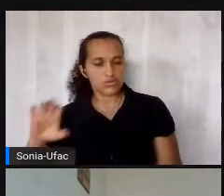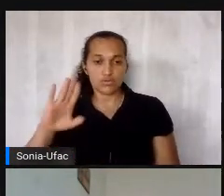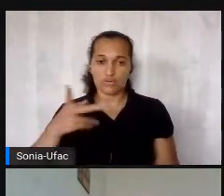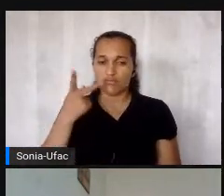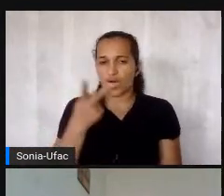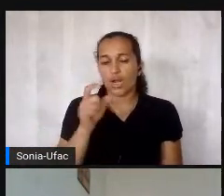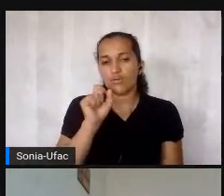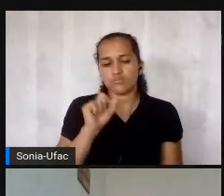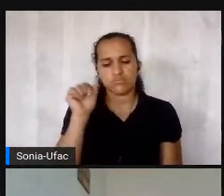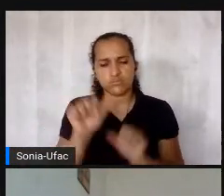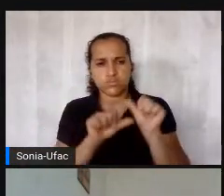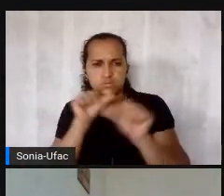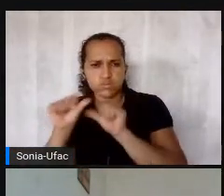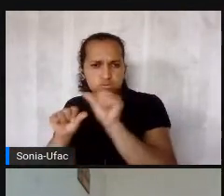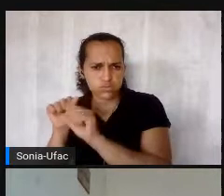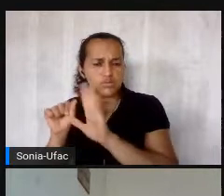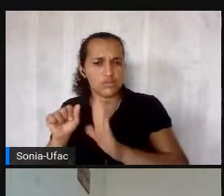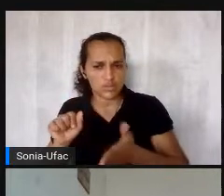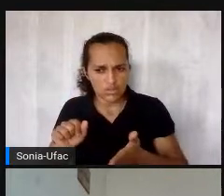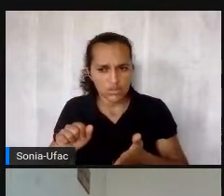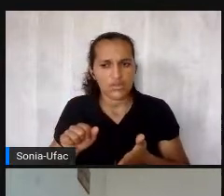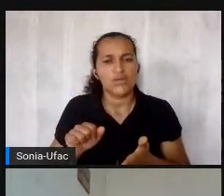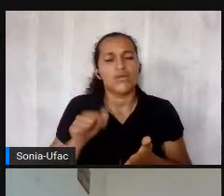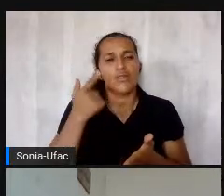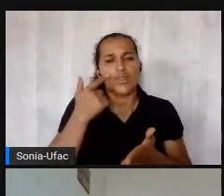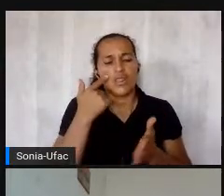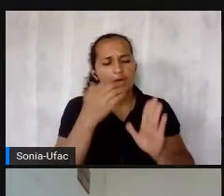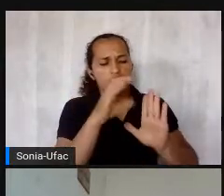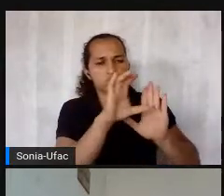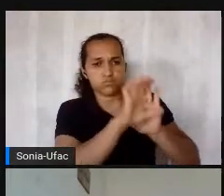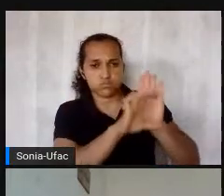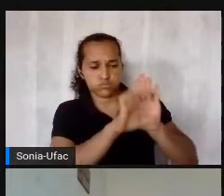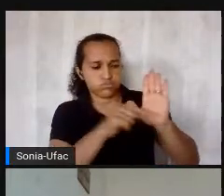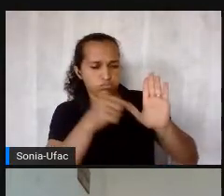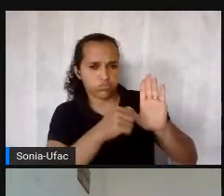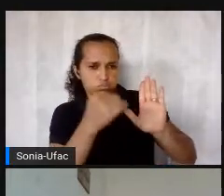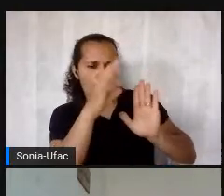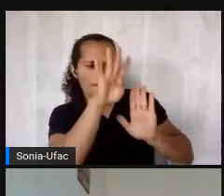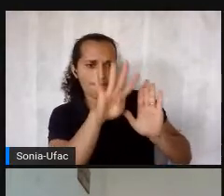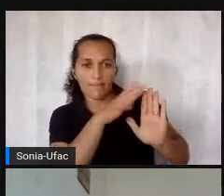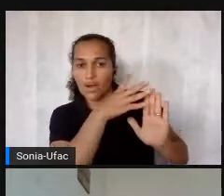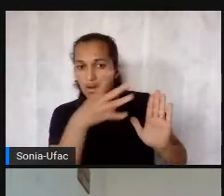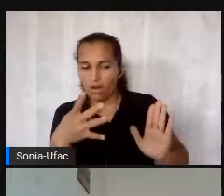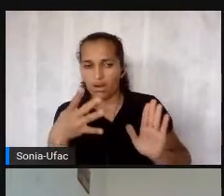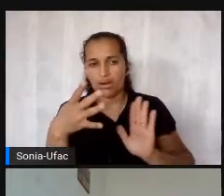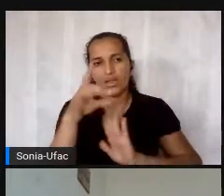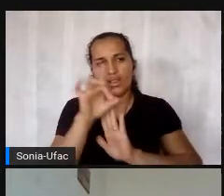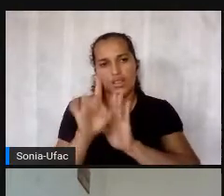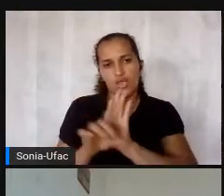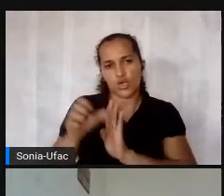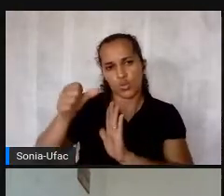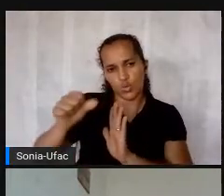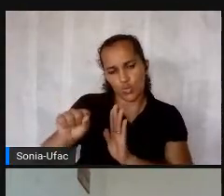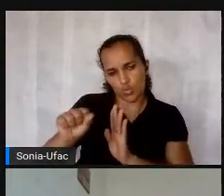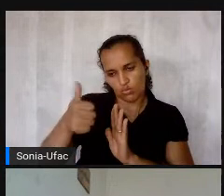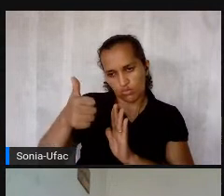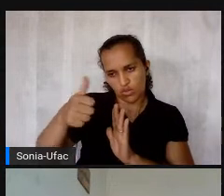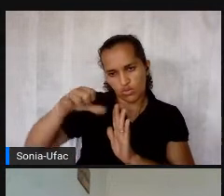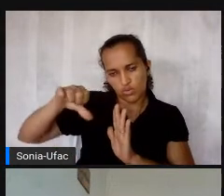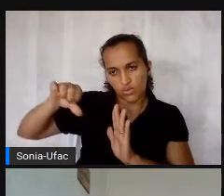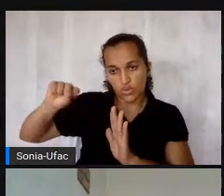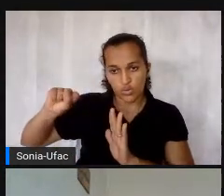mudança da grade curricular na década de 80. Então, essa mudança, ela teve início em